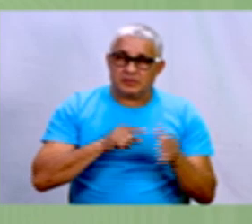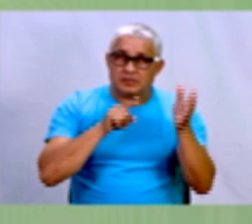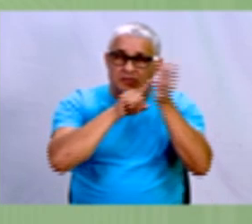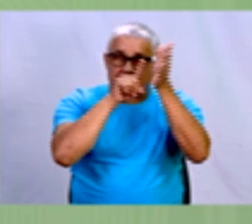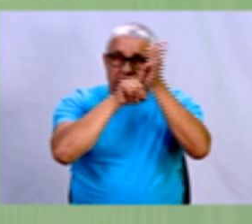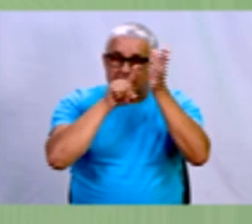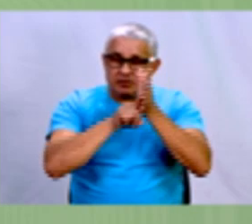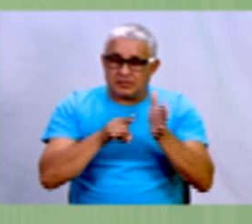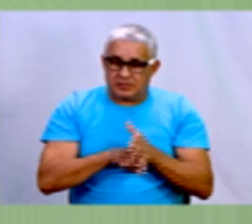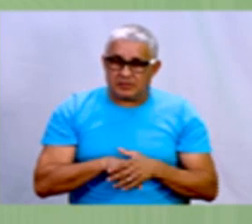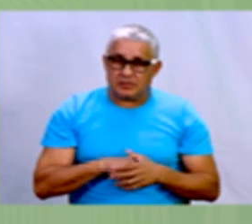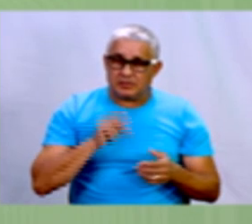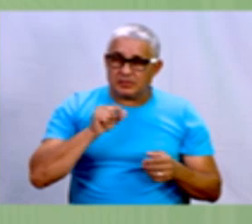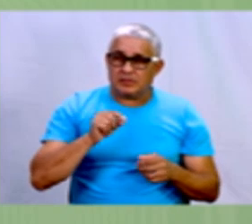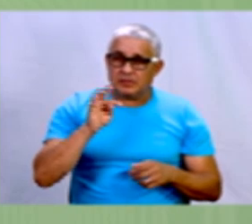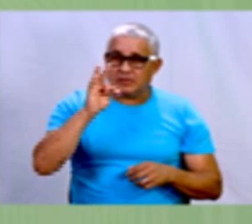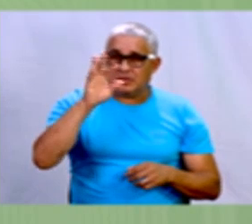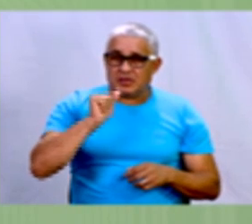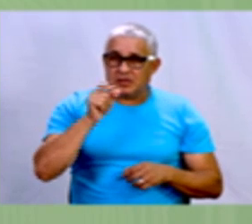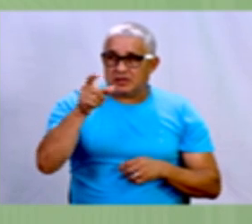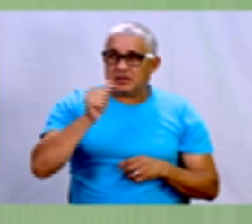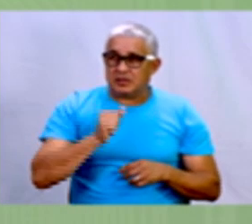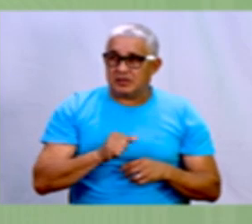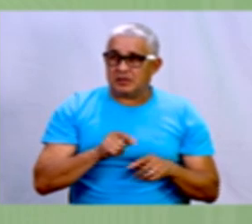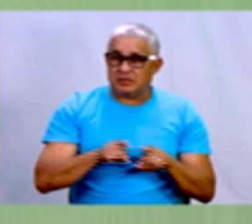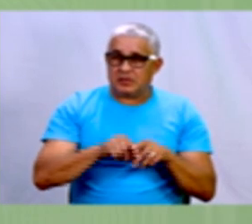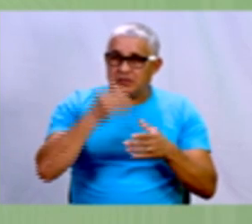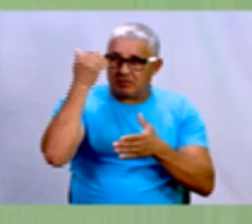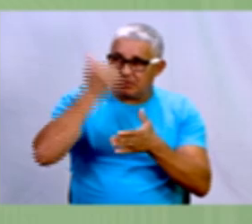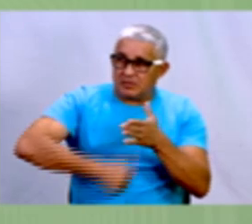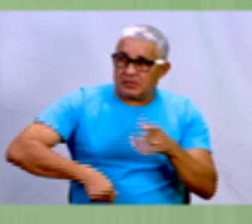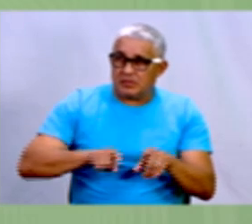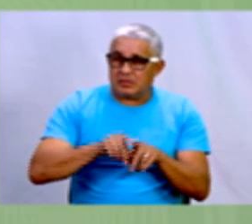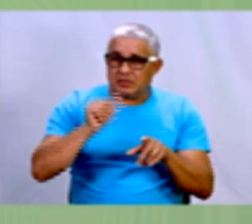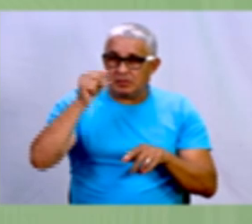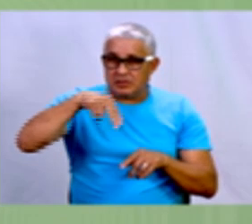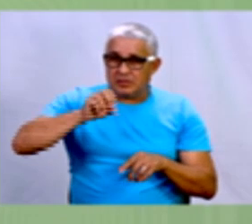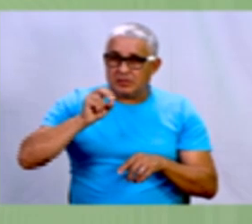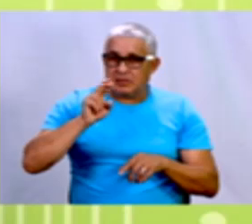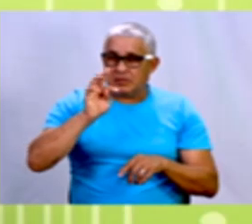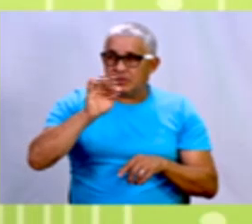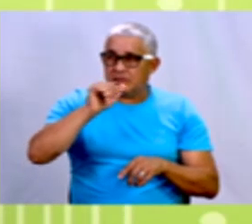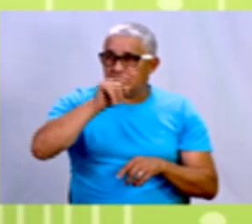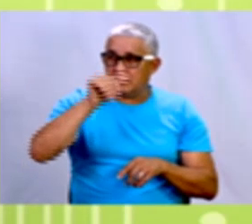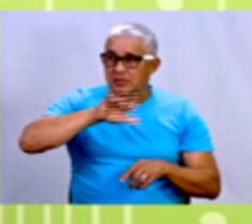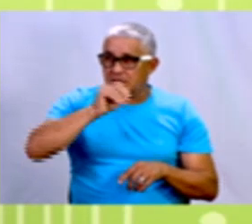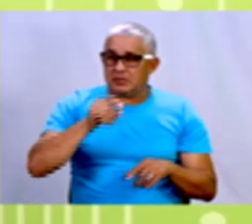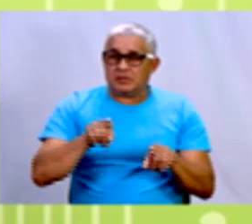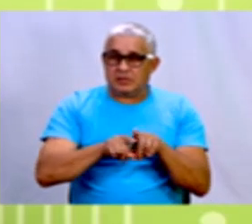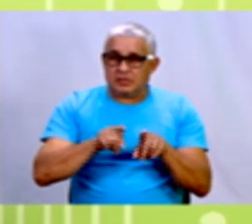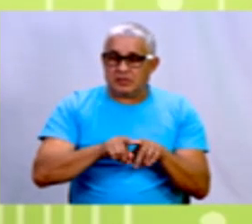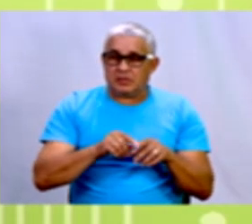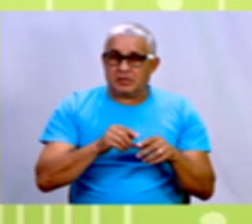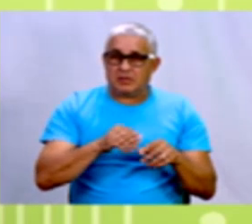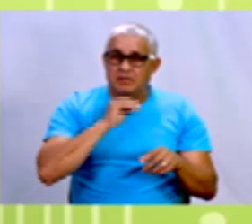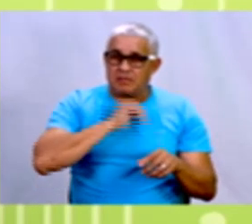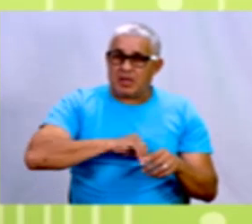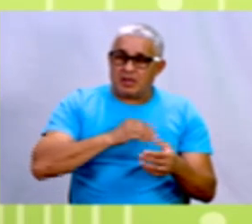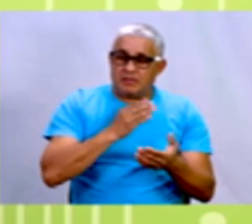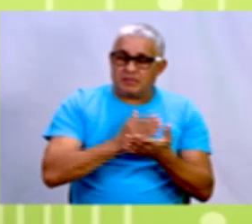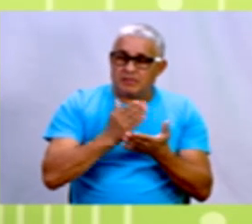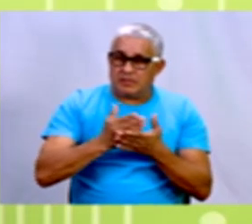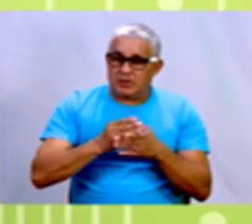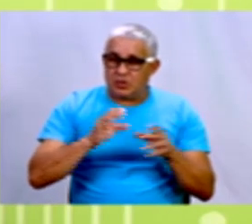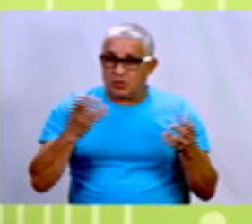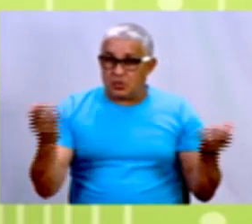questionário que vai estar falando de taxas, descontos, amortização e série de pagamentos. Então, já vai entrar aí cálculo do que a gente fez